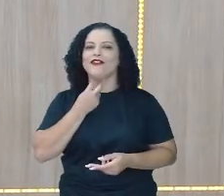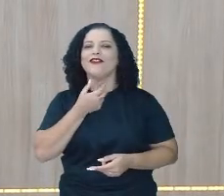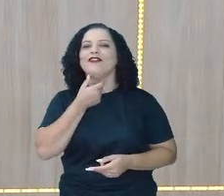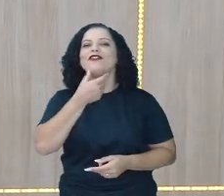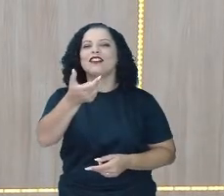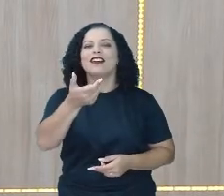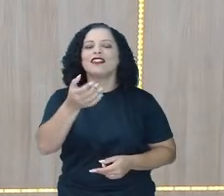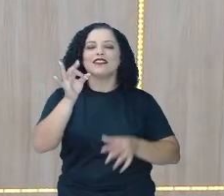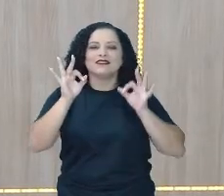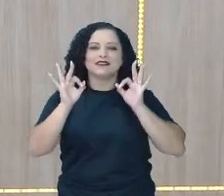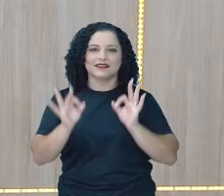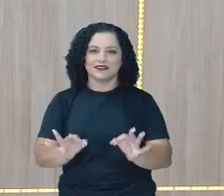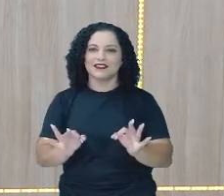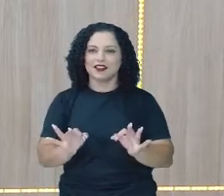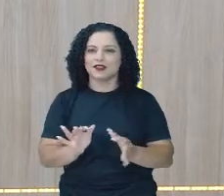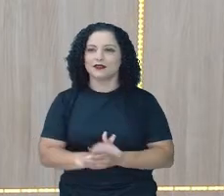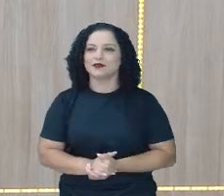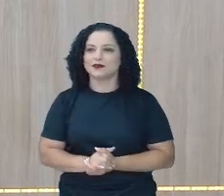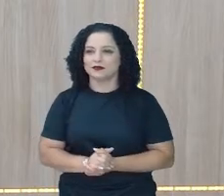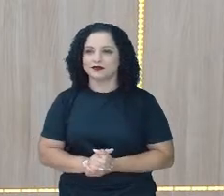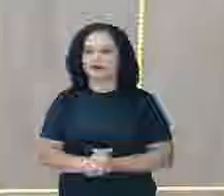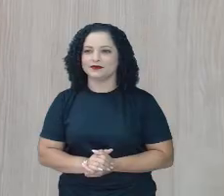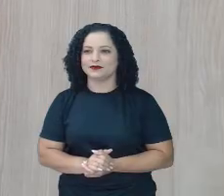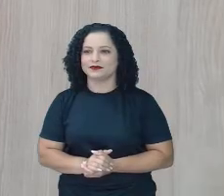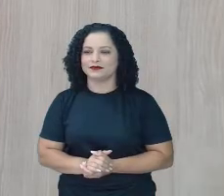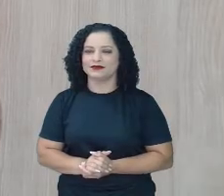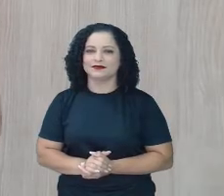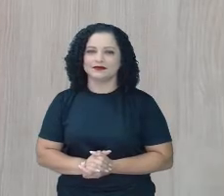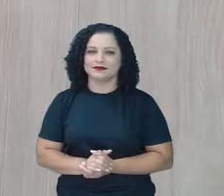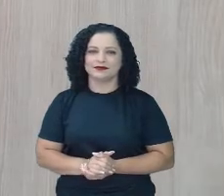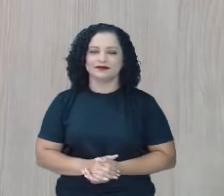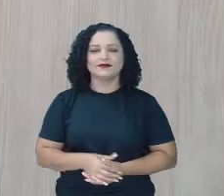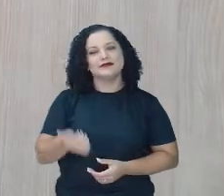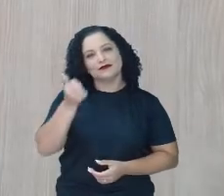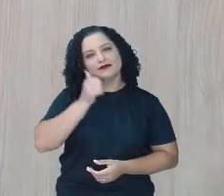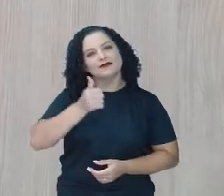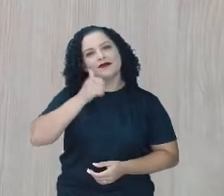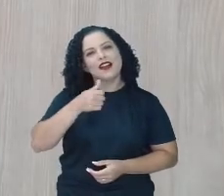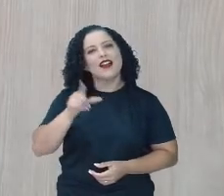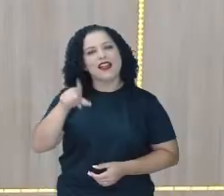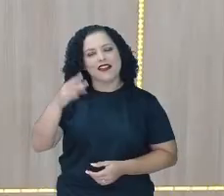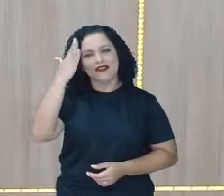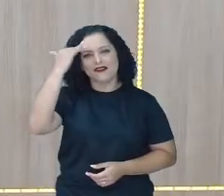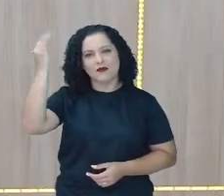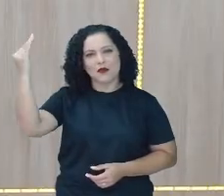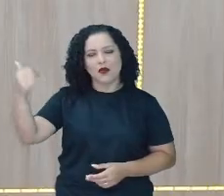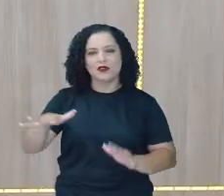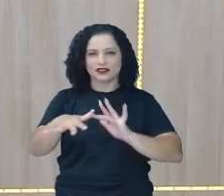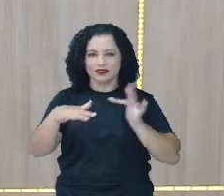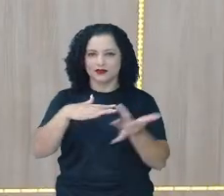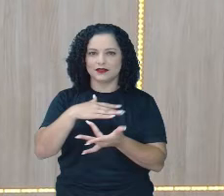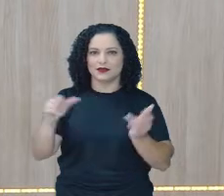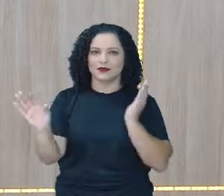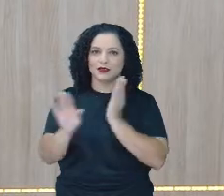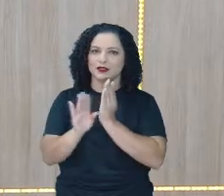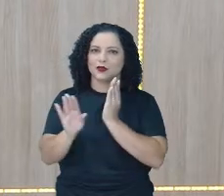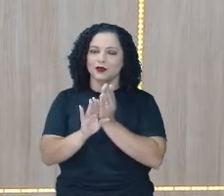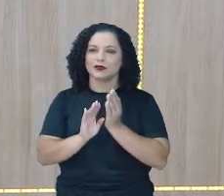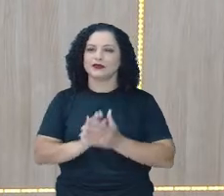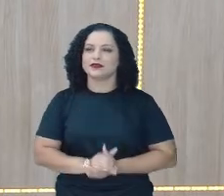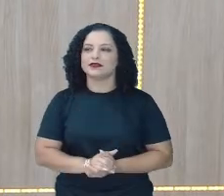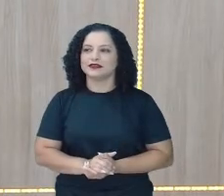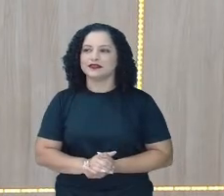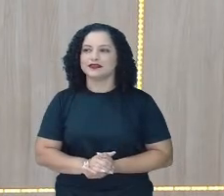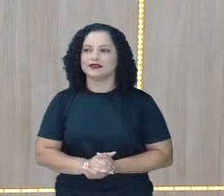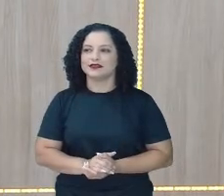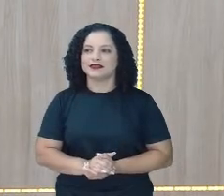site algum Não, site... ela é blogueirinha, tá por aí, o pessoal deve O conhecer. pessoal das redes sociais, né? Sempre acham, muito bem. Porque do